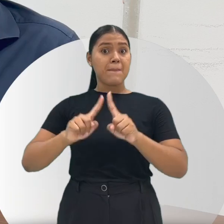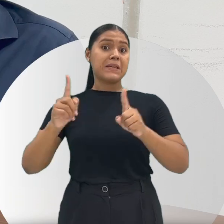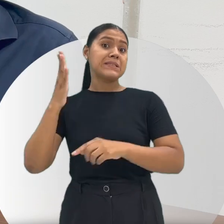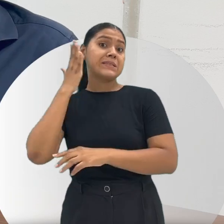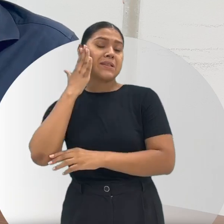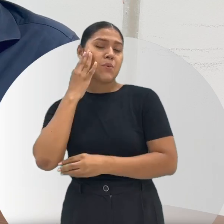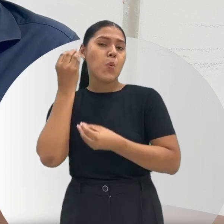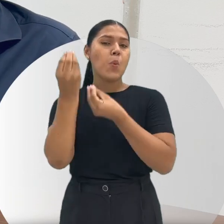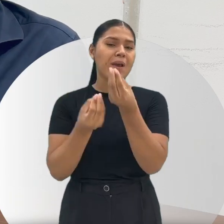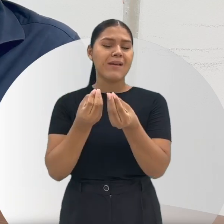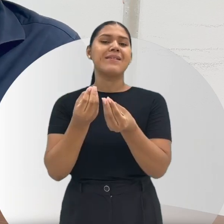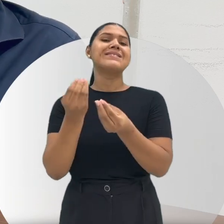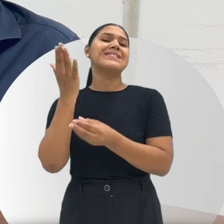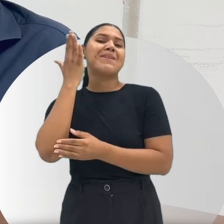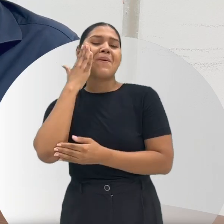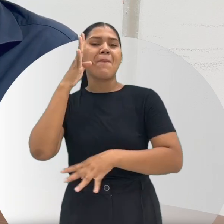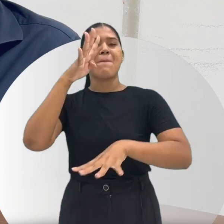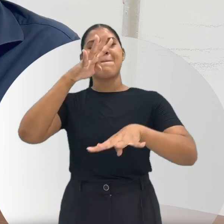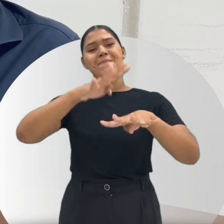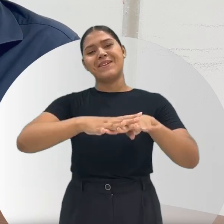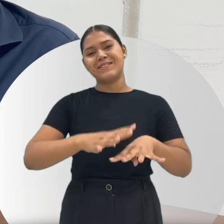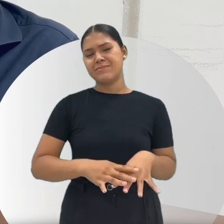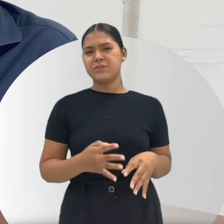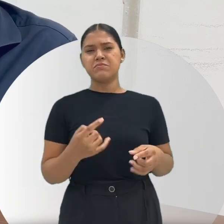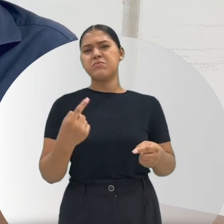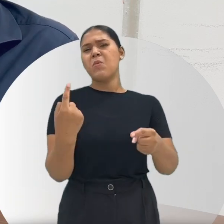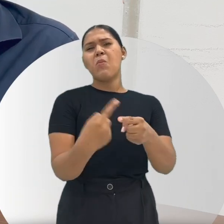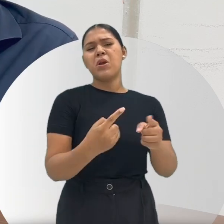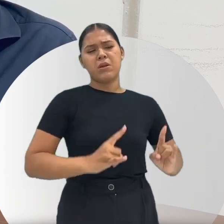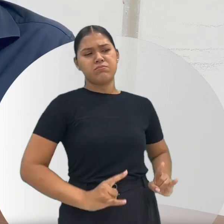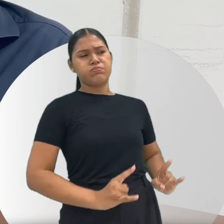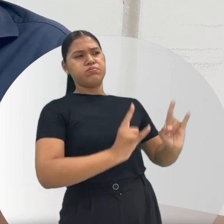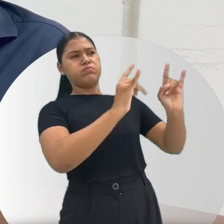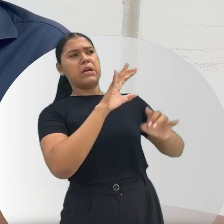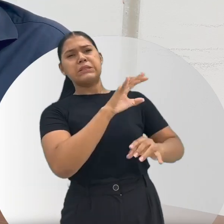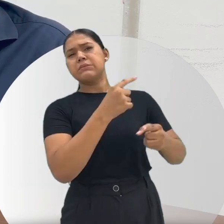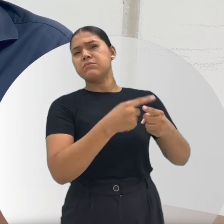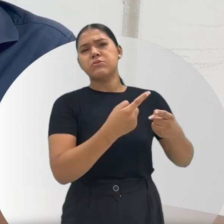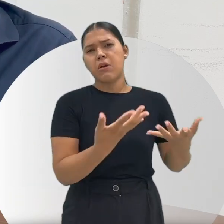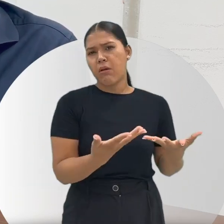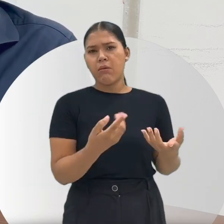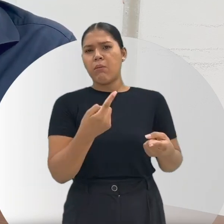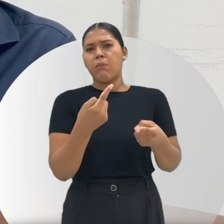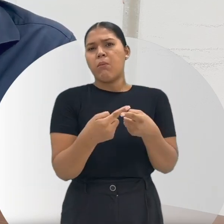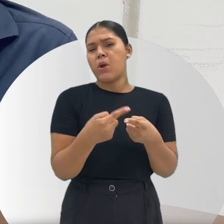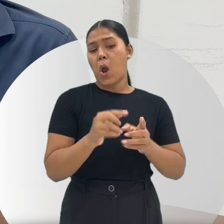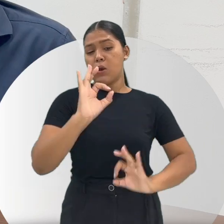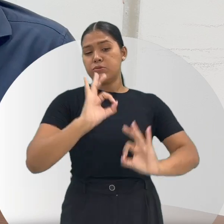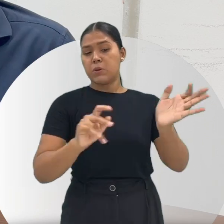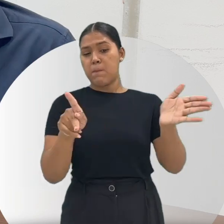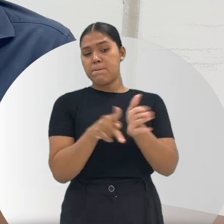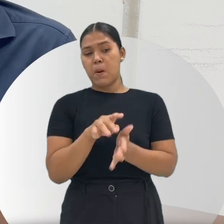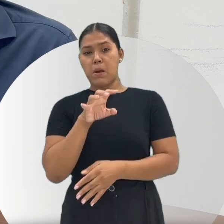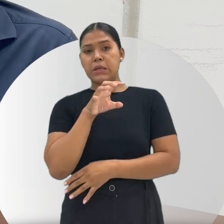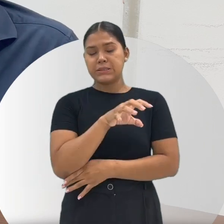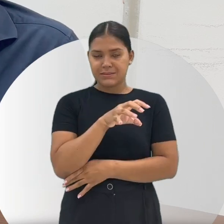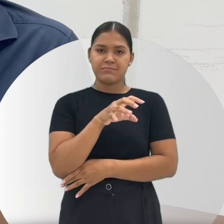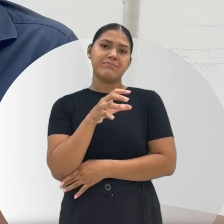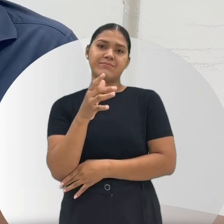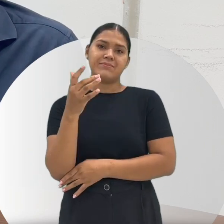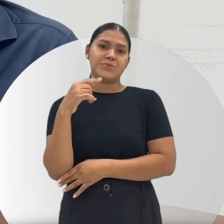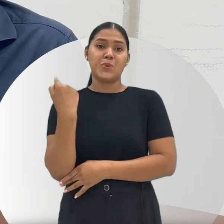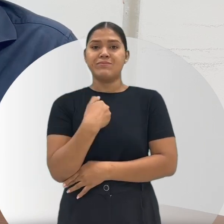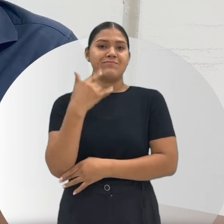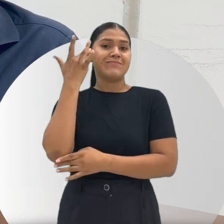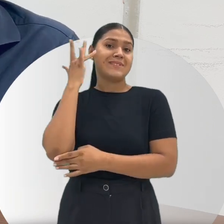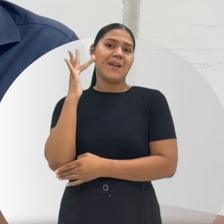a graça de saber matemática, você saber para que alguém usou aquilo e quando que aquilo vai ser útil para a minha vida, né? Então a gente não sabe, quando a gente olha para um